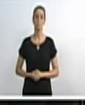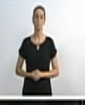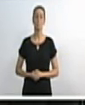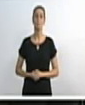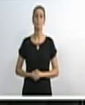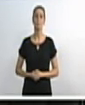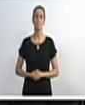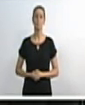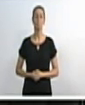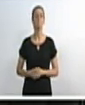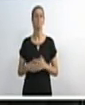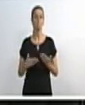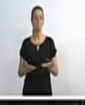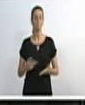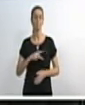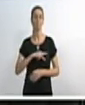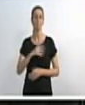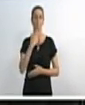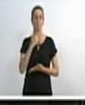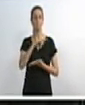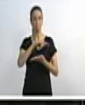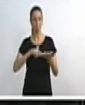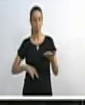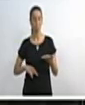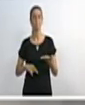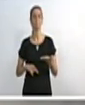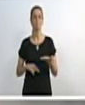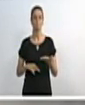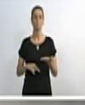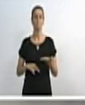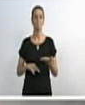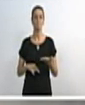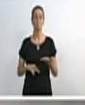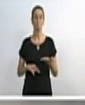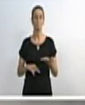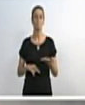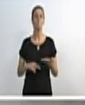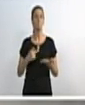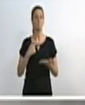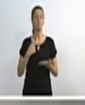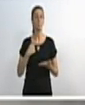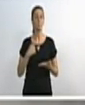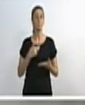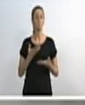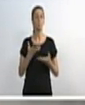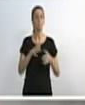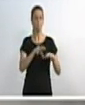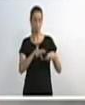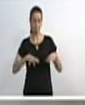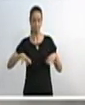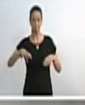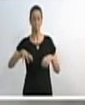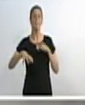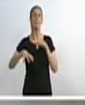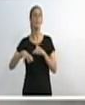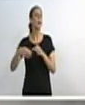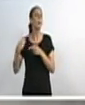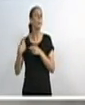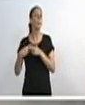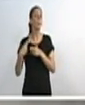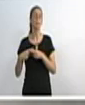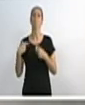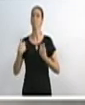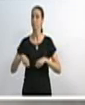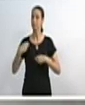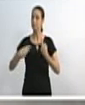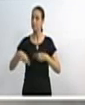Bem, nobre presidente, esse requerimento também fiz questão de separar para discutir individualmente, pela